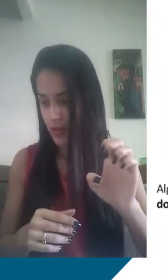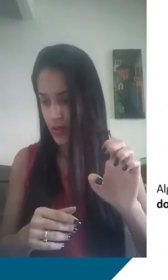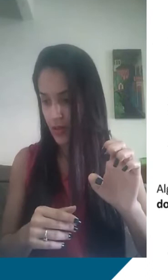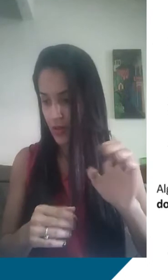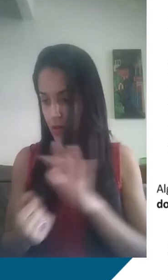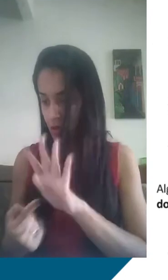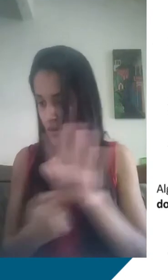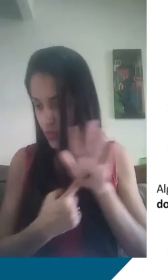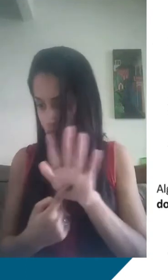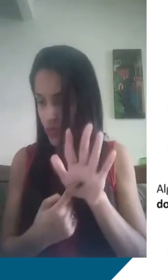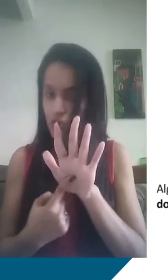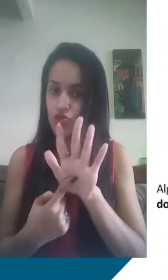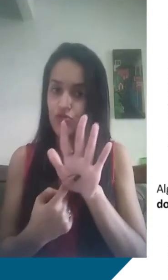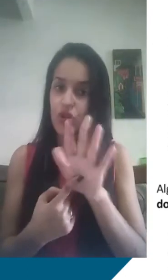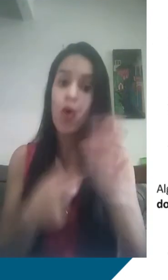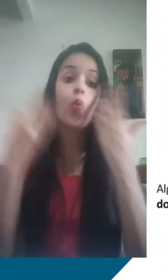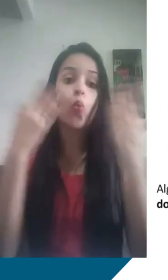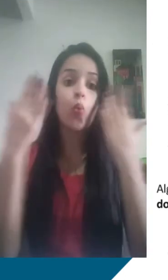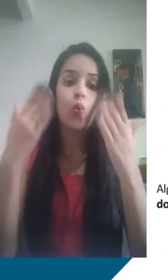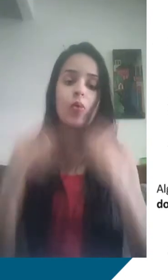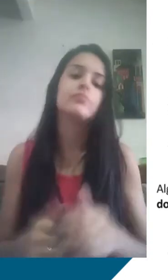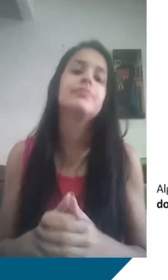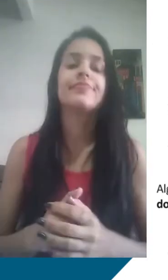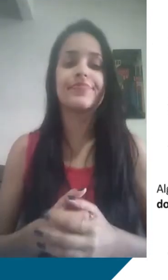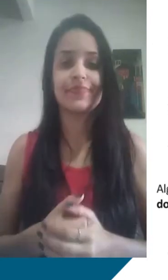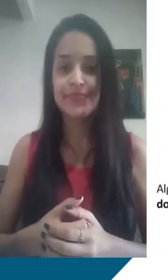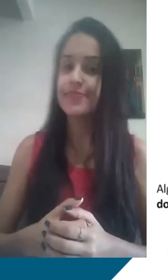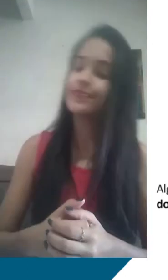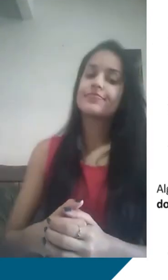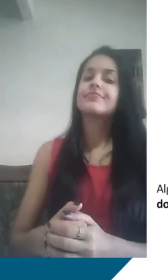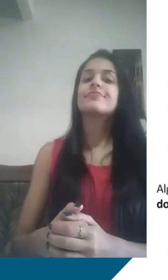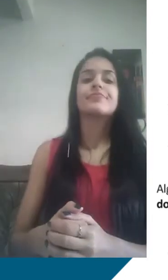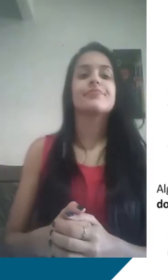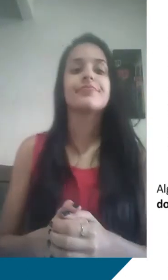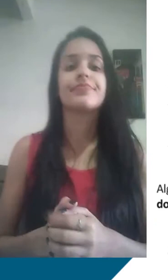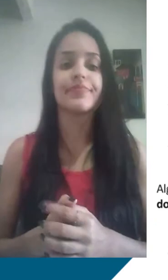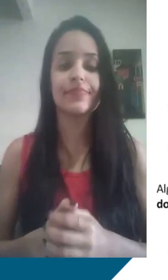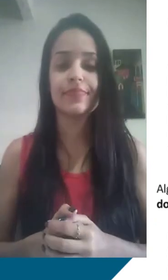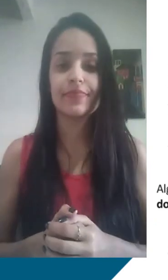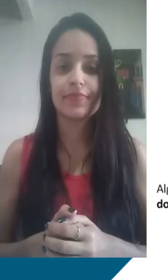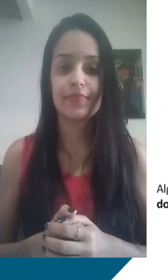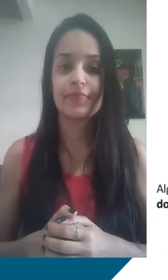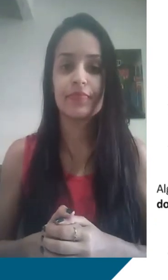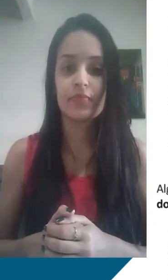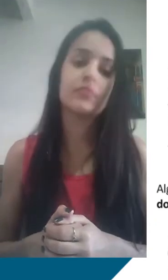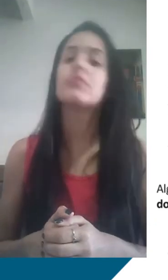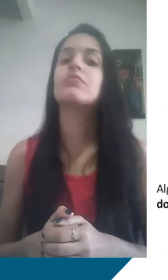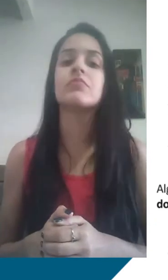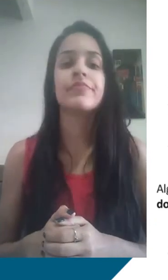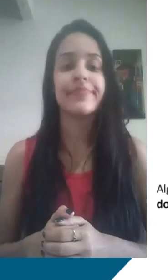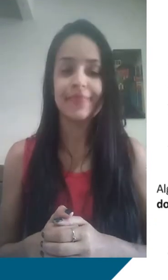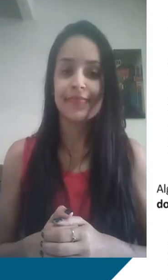uma imagem sedutora de um produto e torná-lo atrativo ao público consumidor. No início